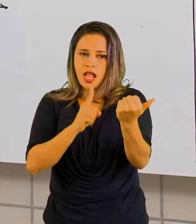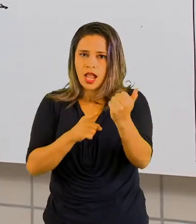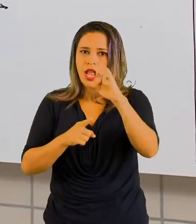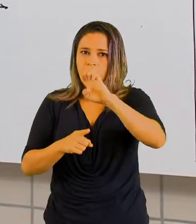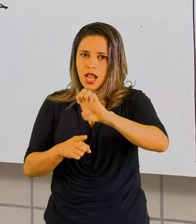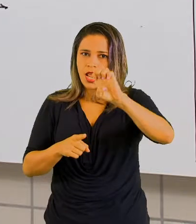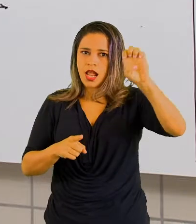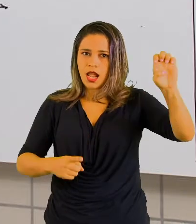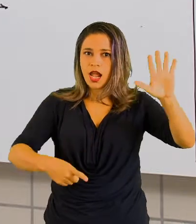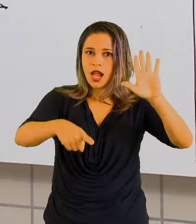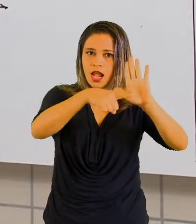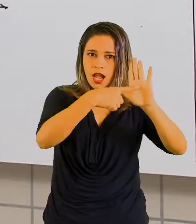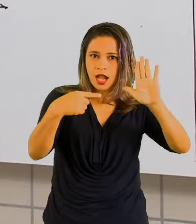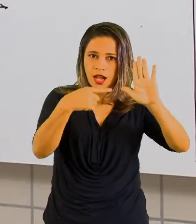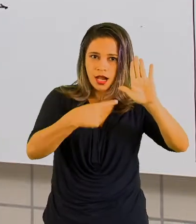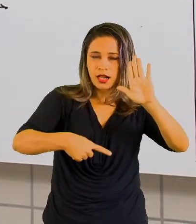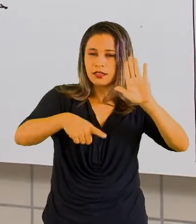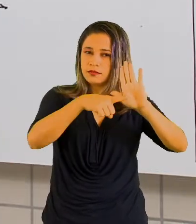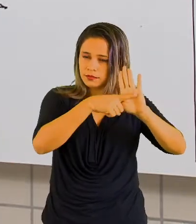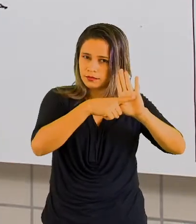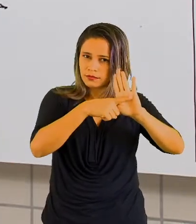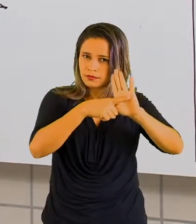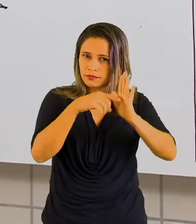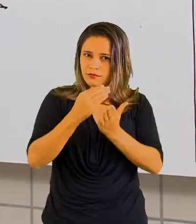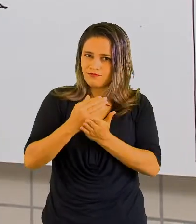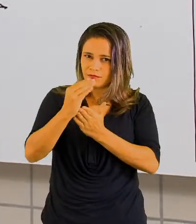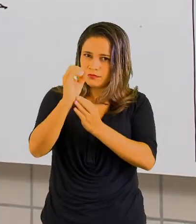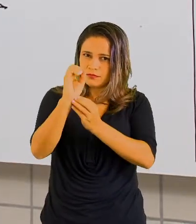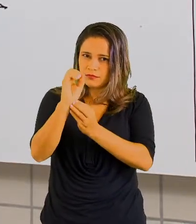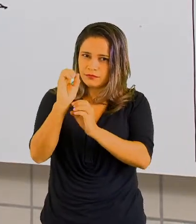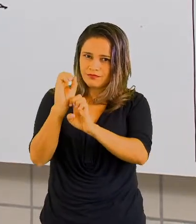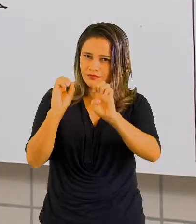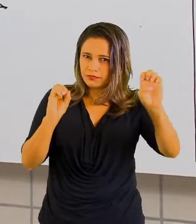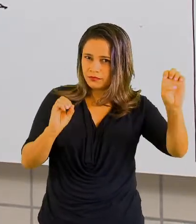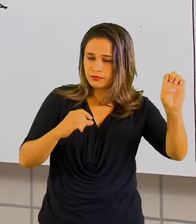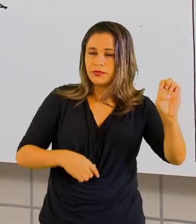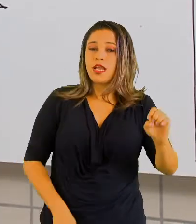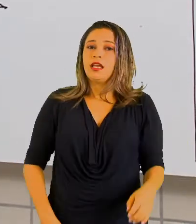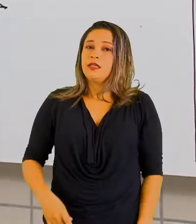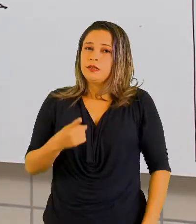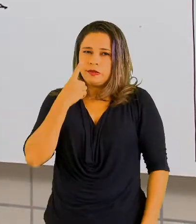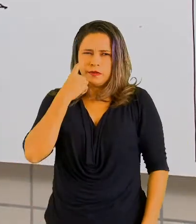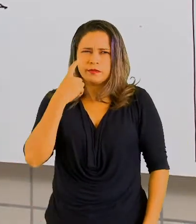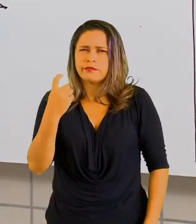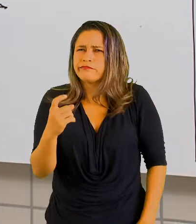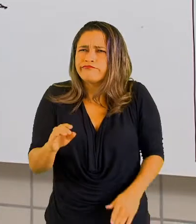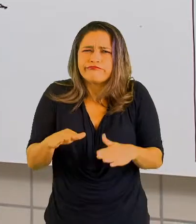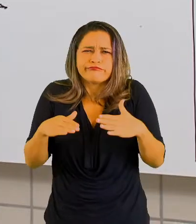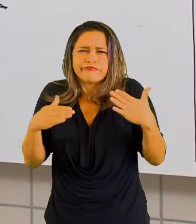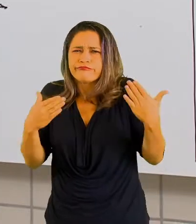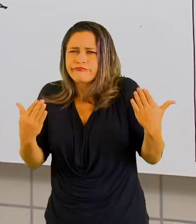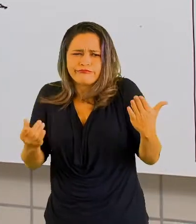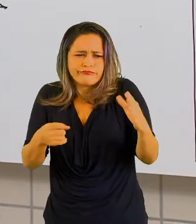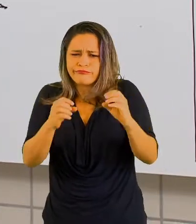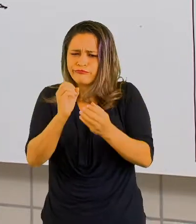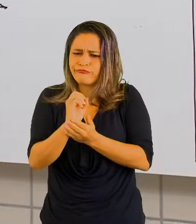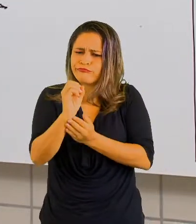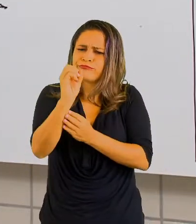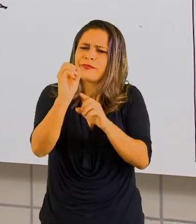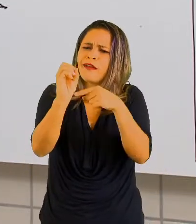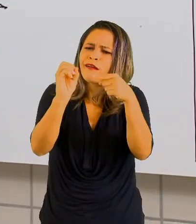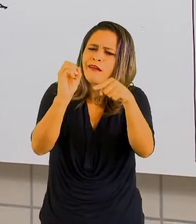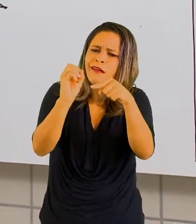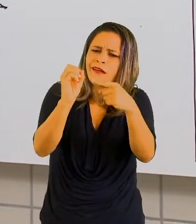zero. É interessante porque, às vezes, as crianças perguntam, pô, mas e qual é o sinal do zero? Não